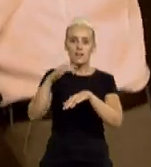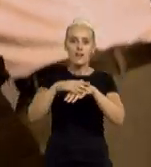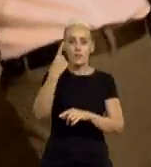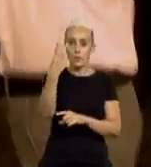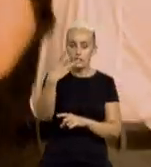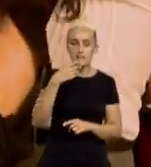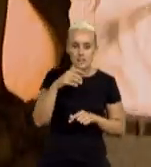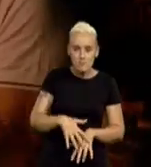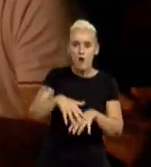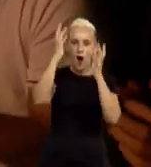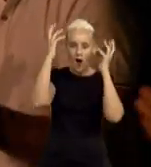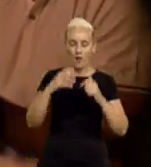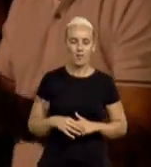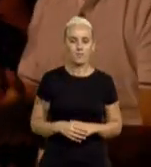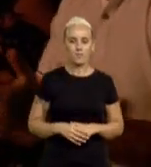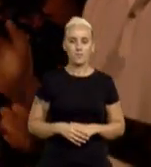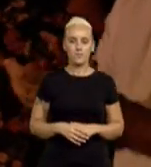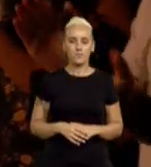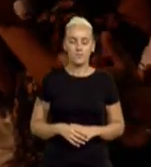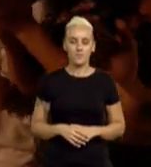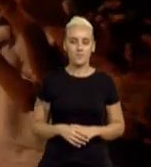Alguém? Pedro. Agora são 6 dados. 1, 2, 3.